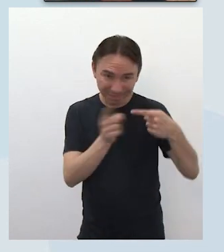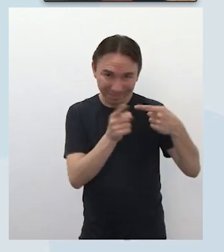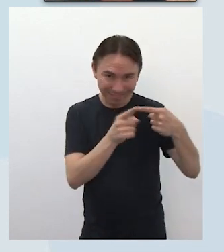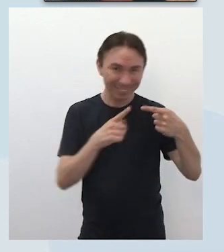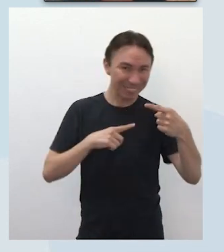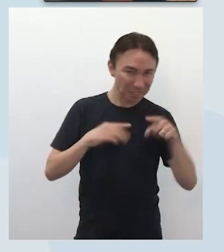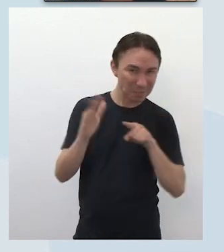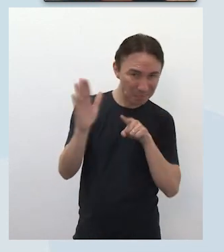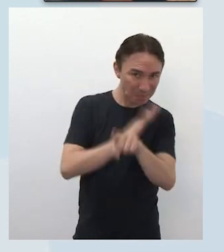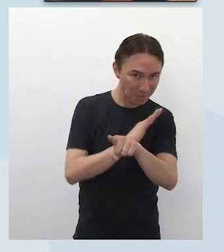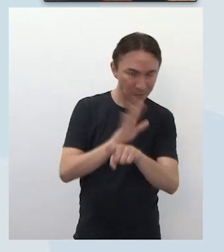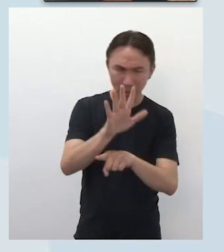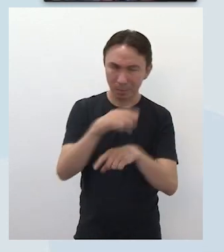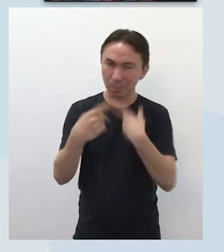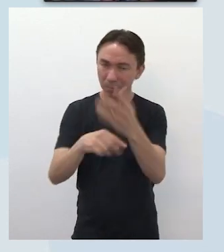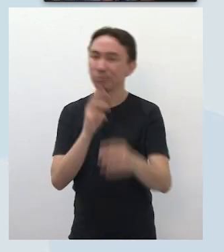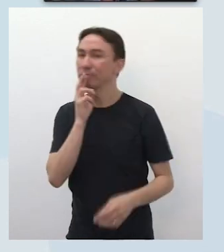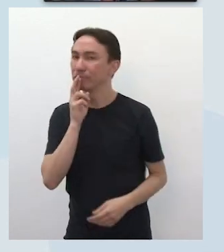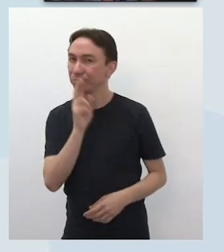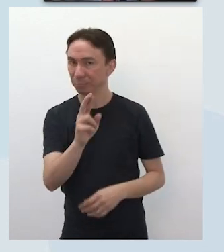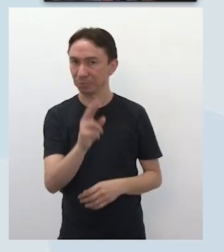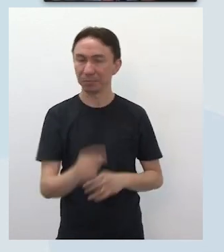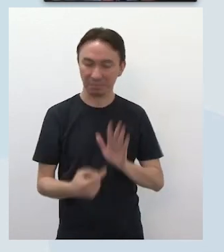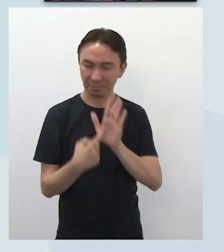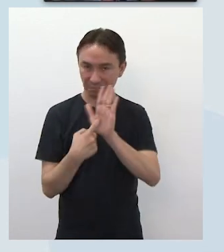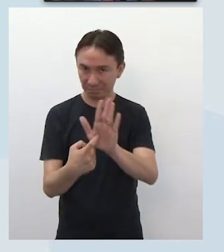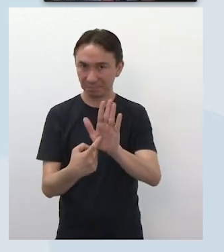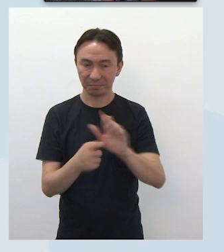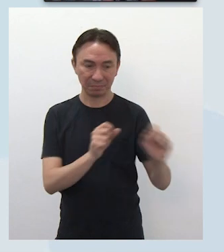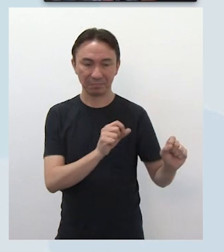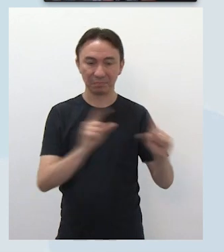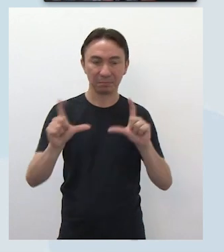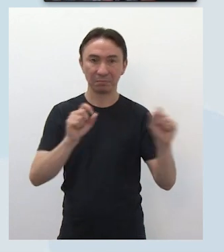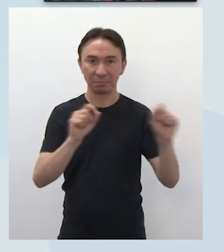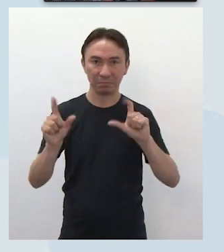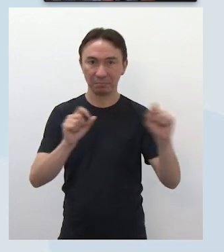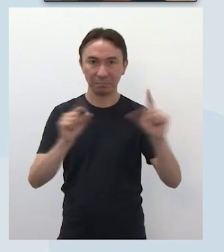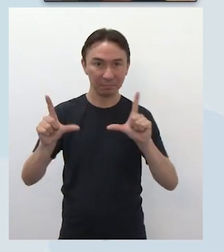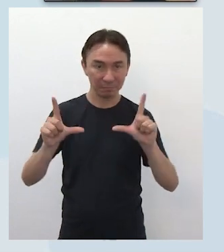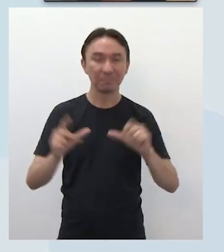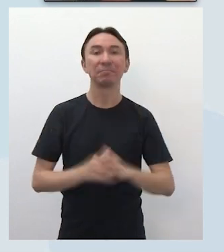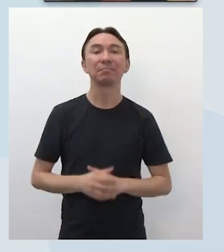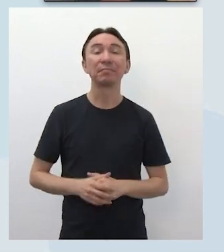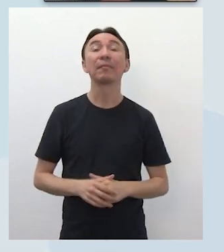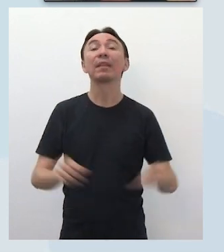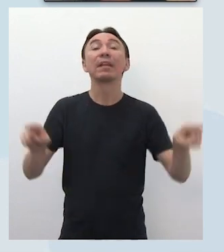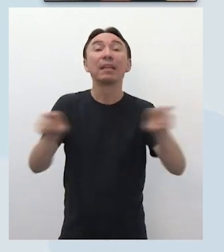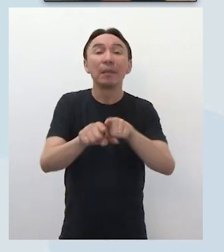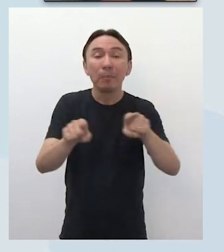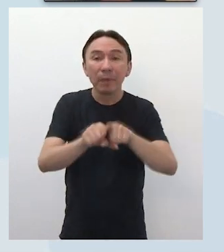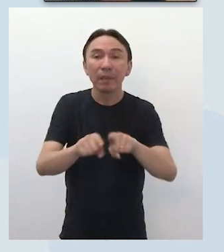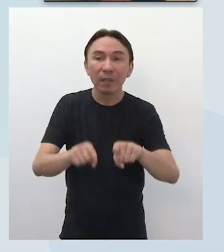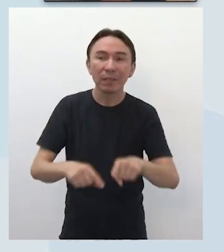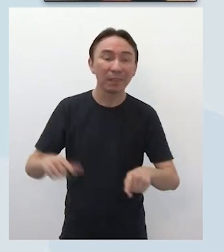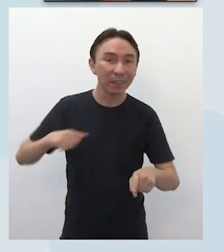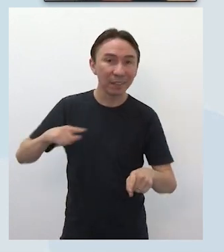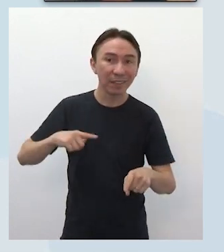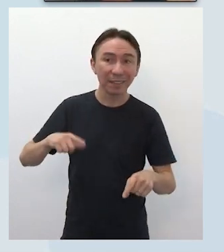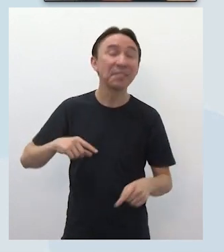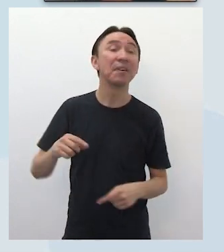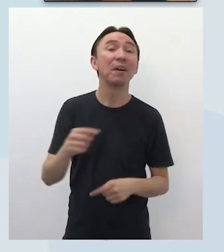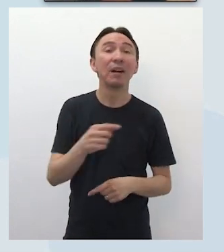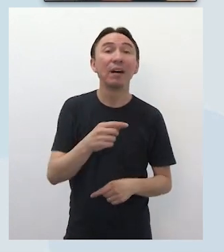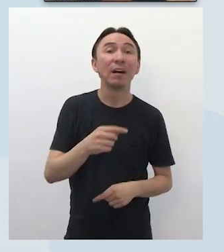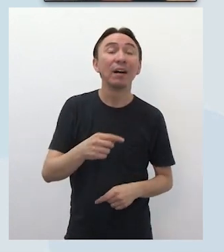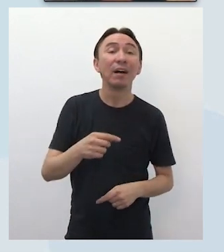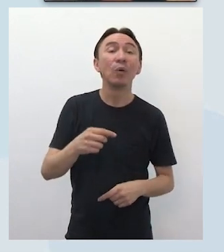a apresentação. Okay. E eu gostaria de chamar atenção para a última observação, né? Que